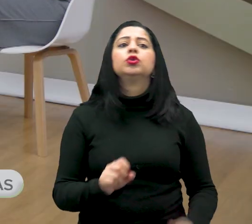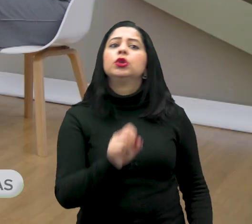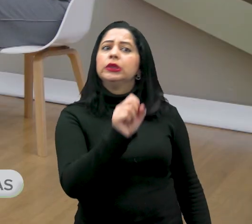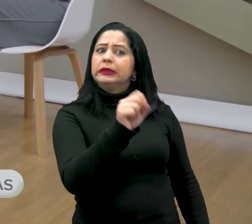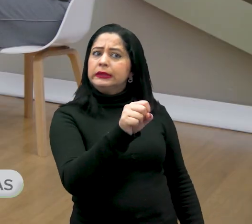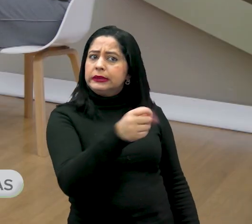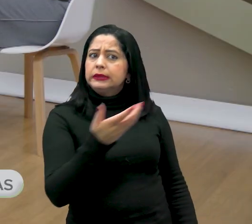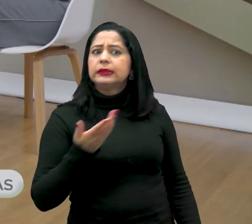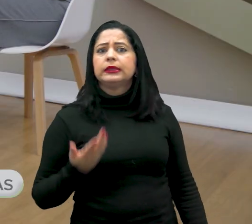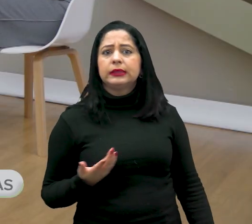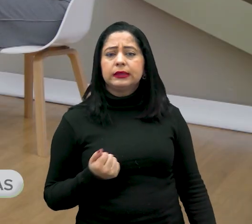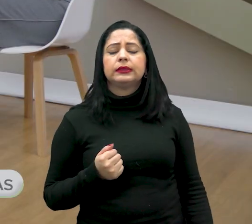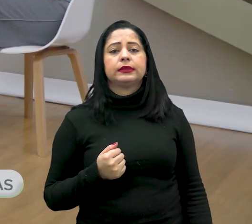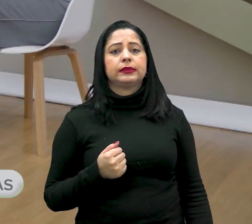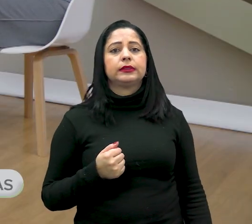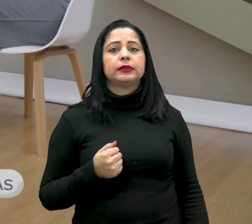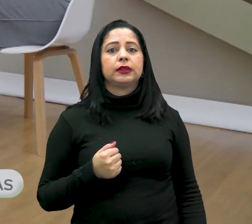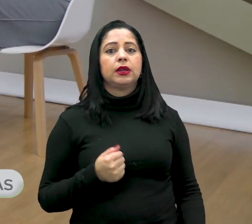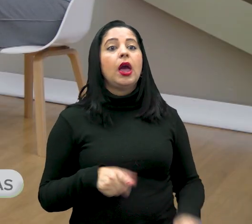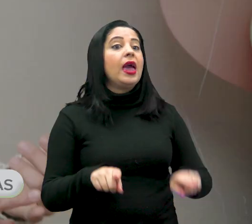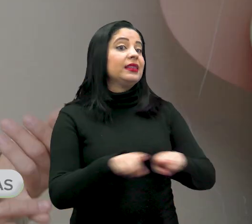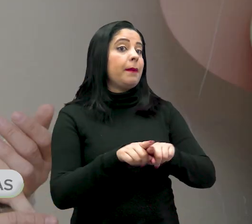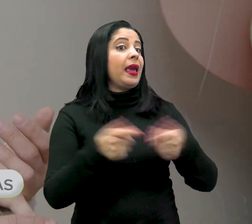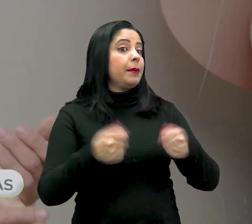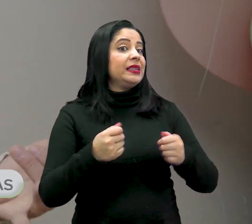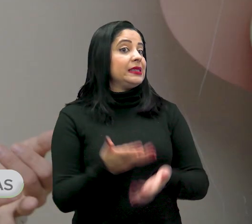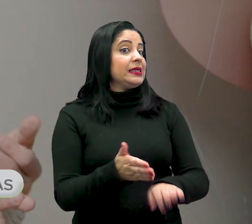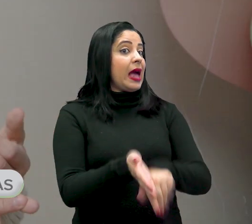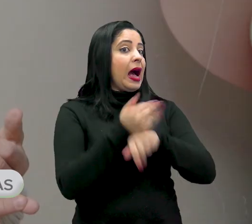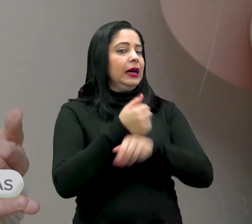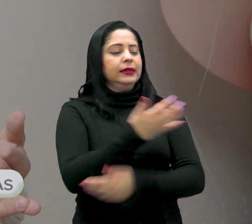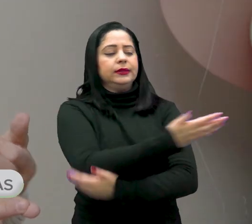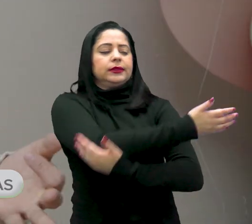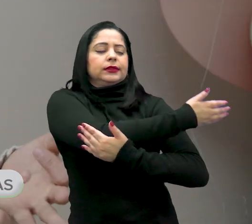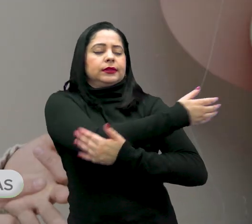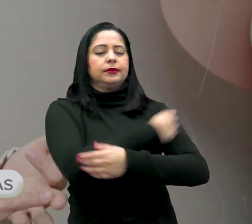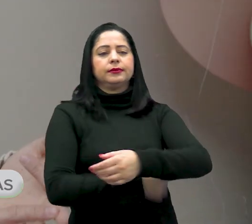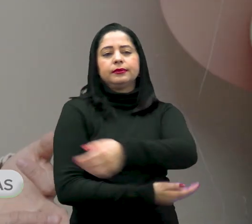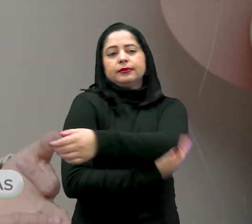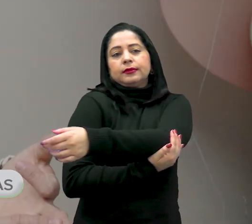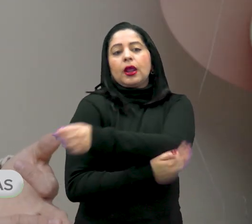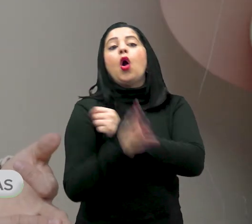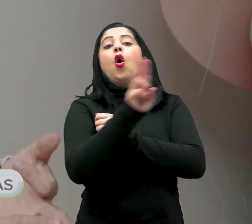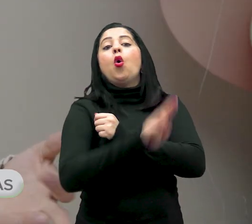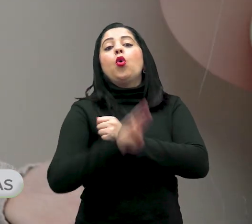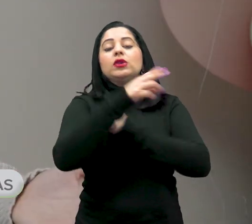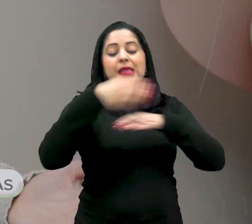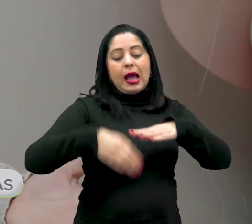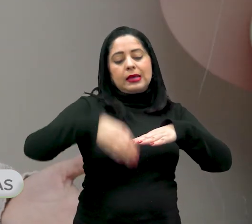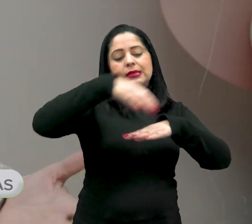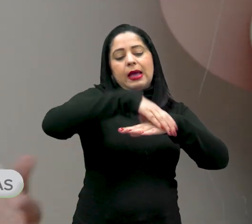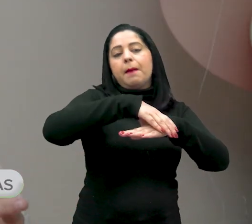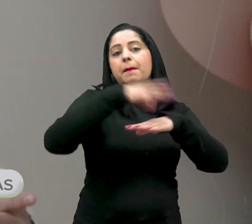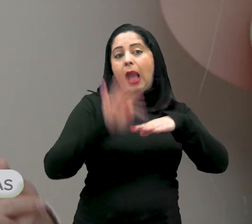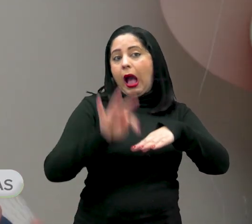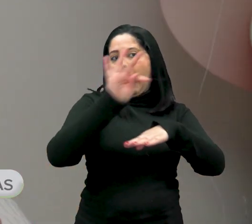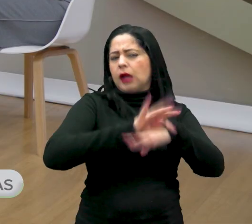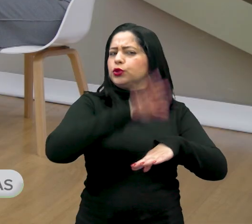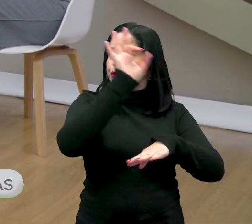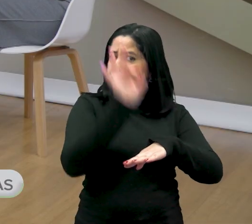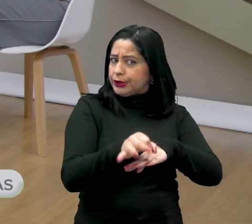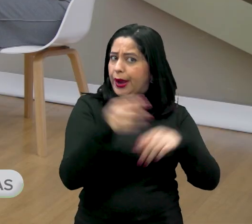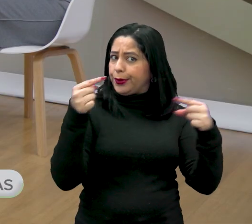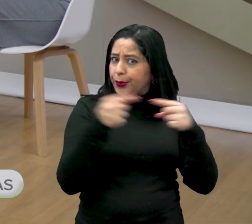preparo adequado também, né? A gente vai Exatamente. falar aí de alongamento, de aquecimento, de calçado adequado, tudo isso impacta Sim, também. com